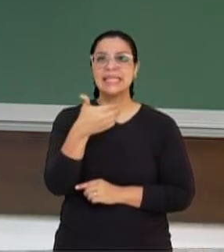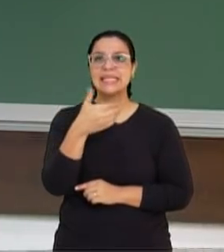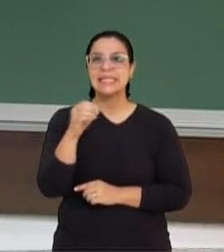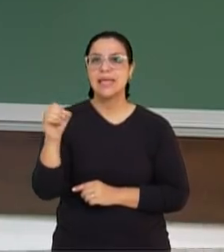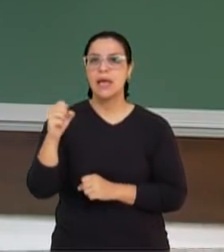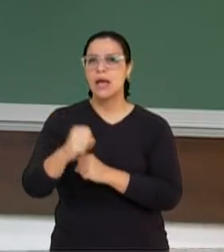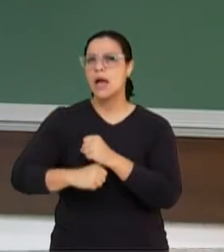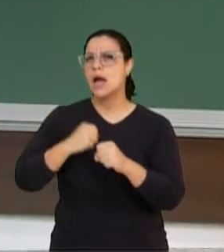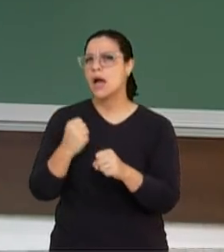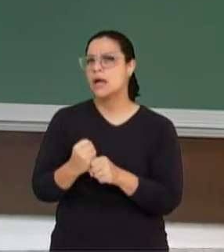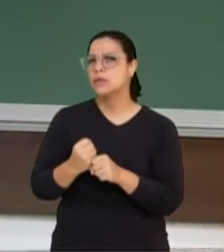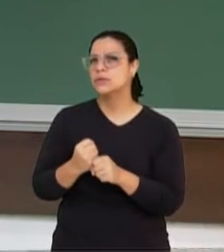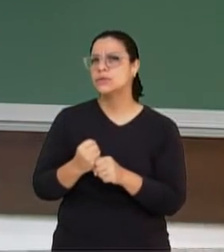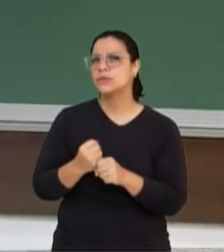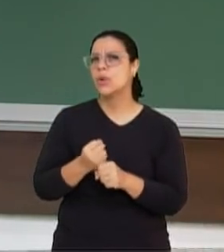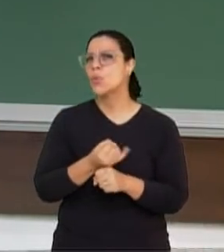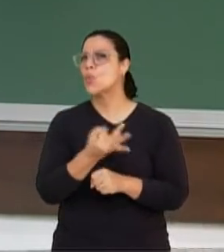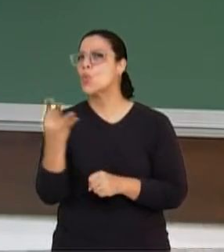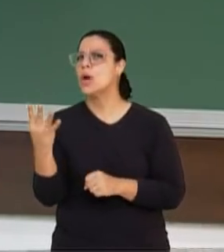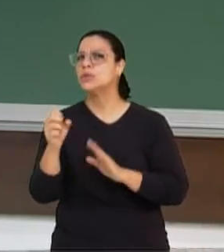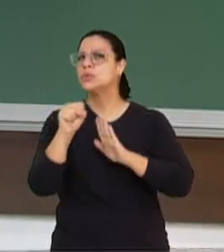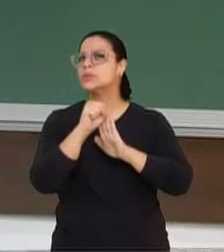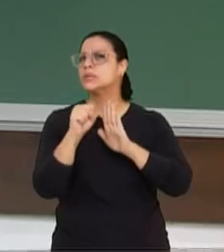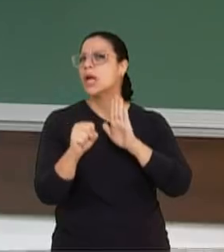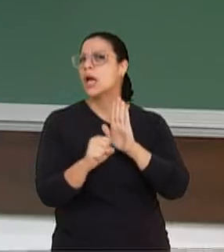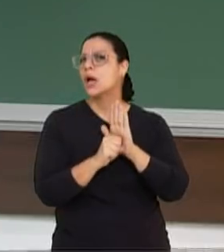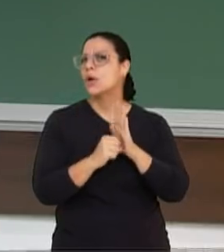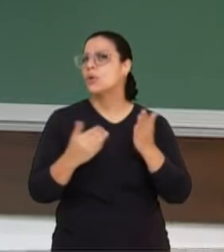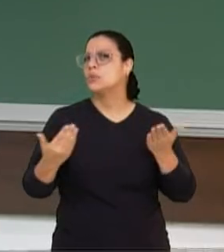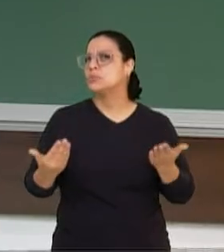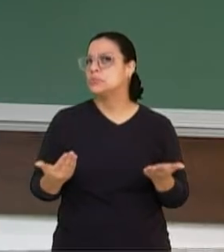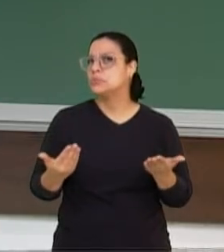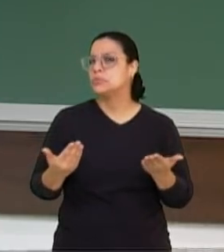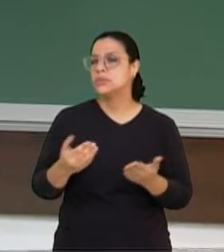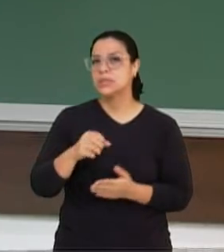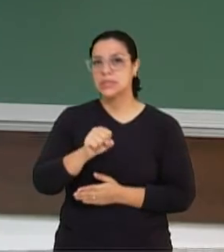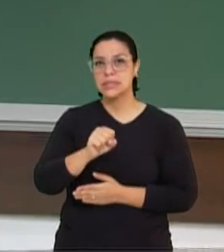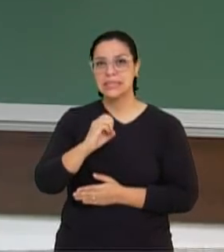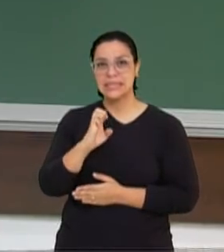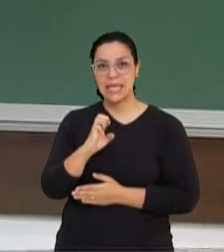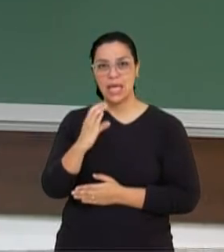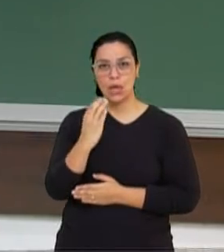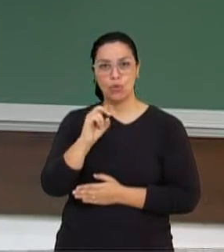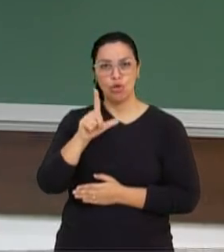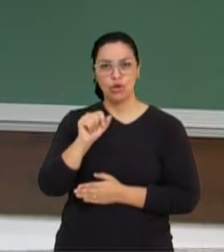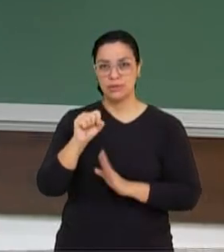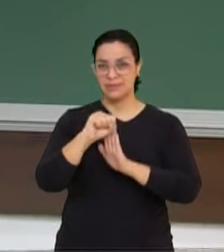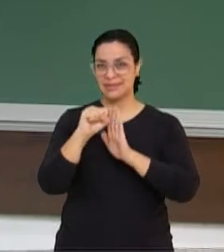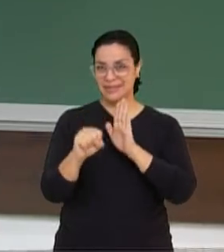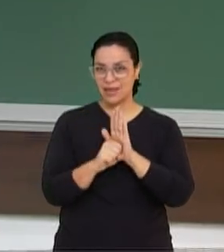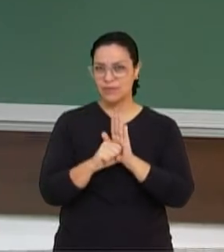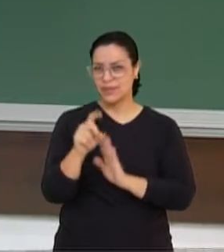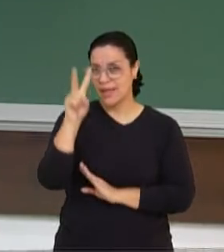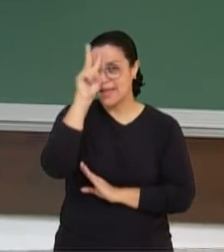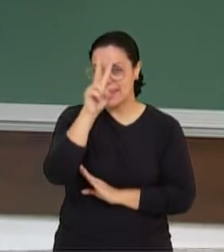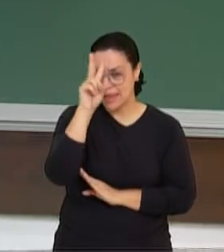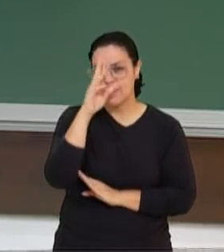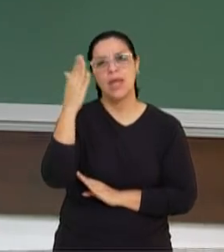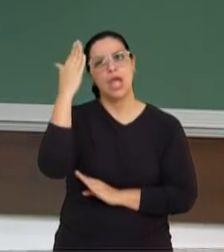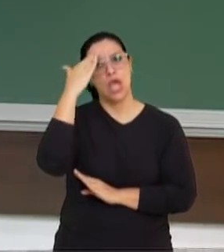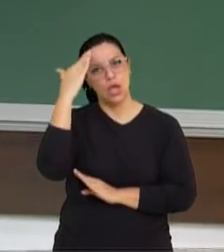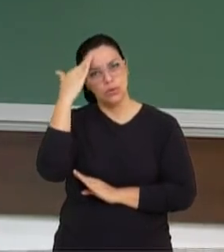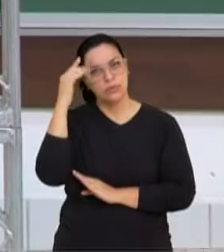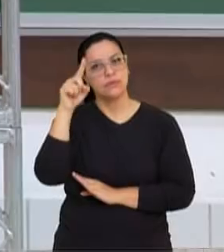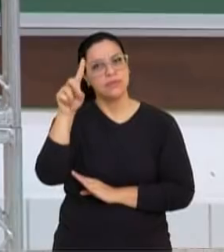100 anos equivalem a quantos séculos? Você lembra disso? Então, eu sei que você aí em casa